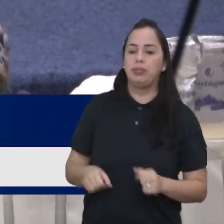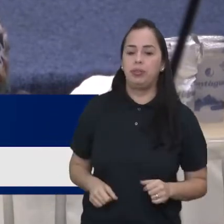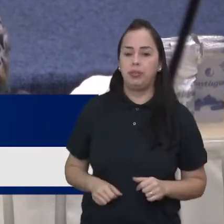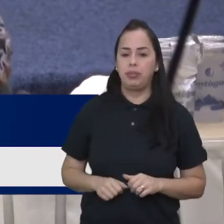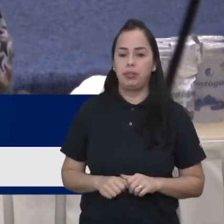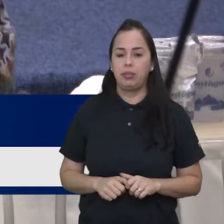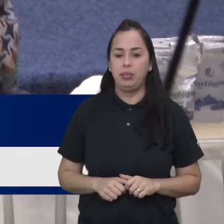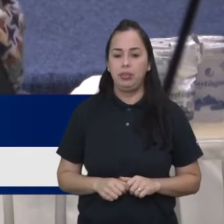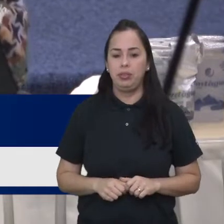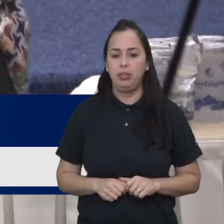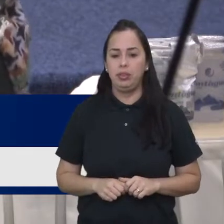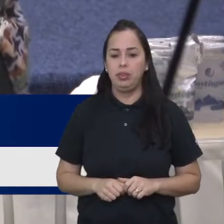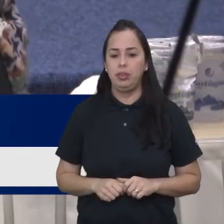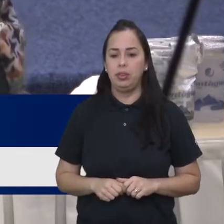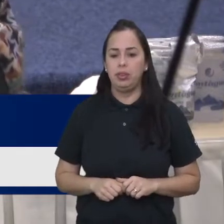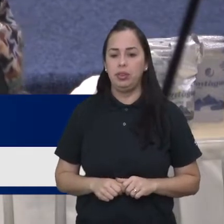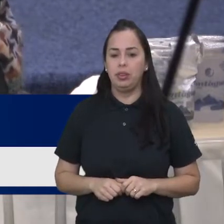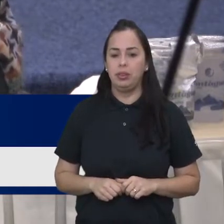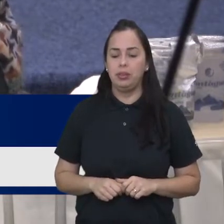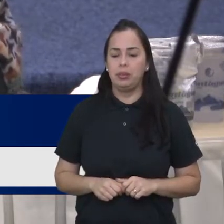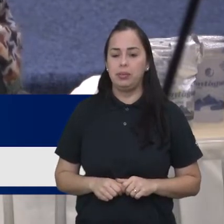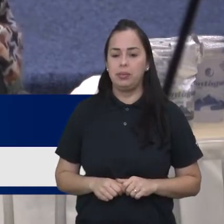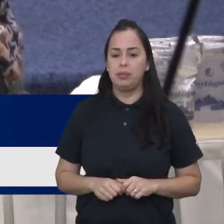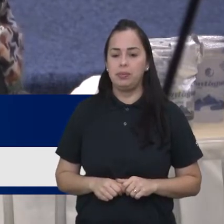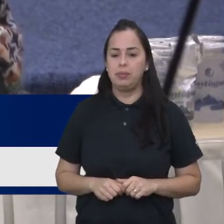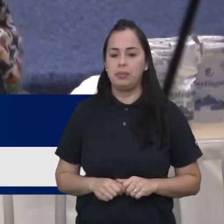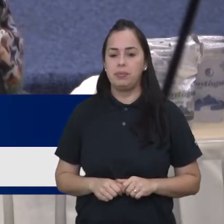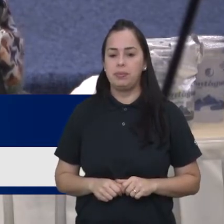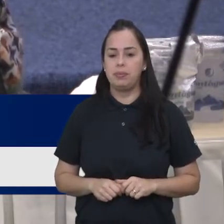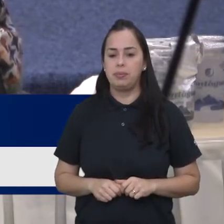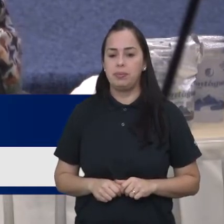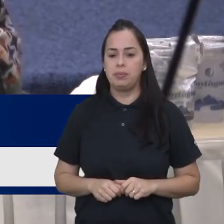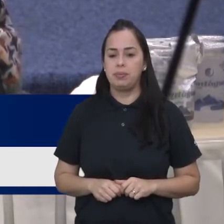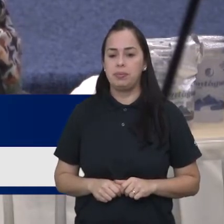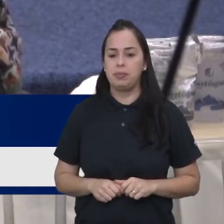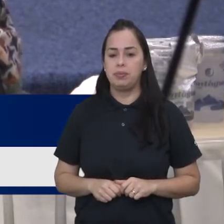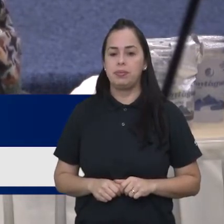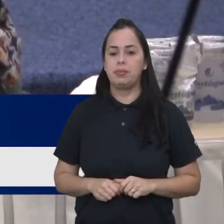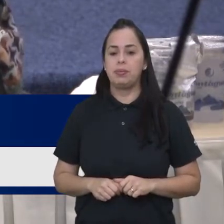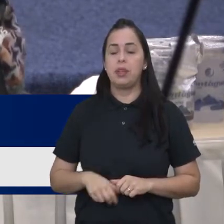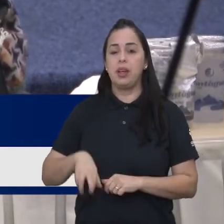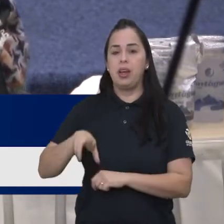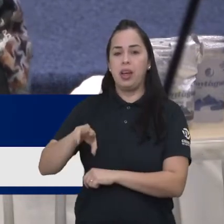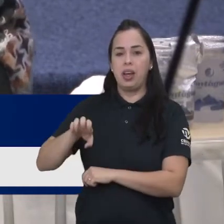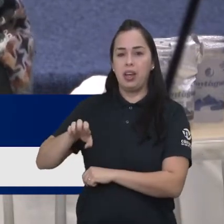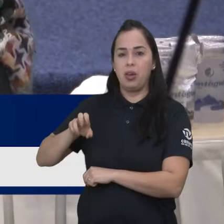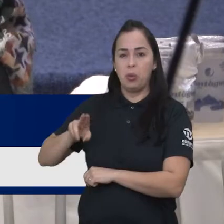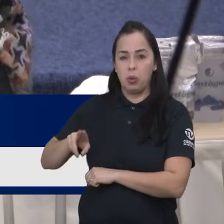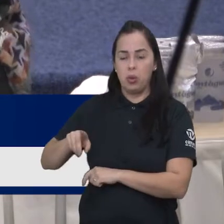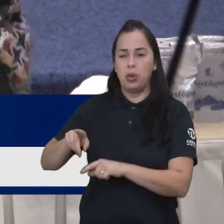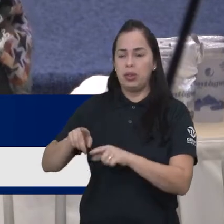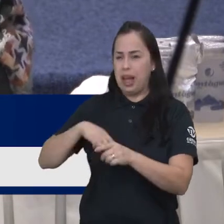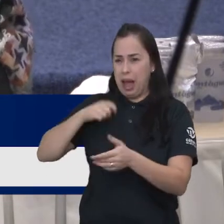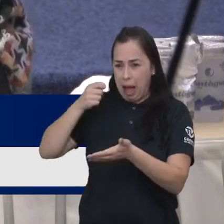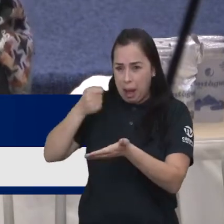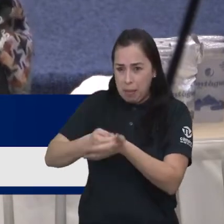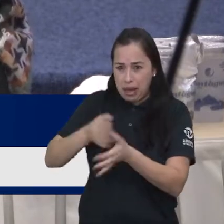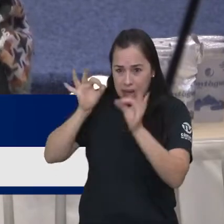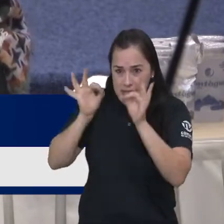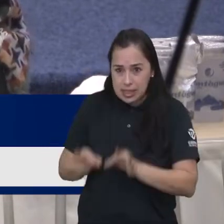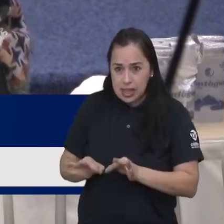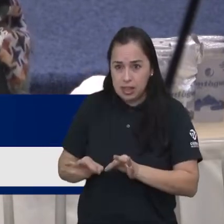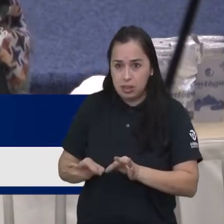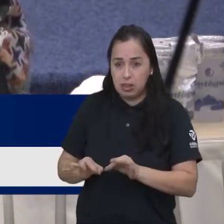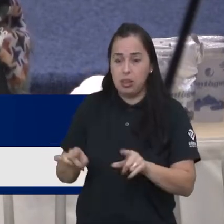o reúdo previsto na legislação federal, inclusive no Estatuto da Cidade, está sendo aplicado? O